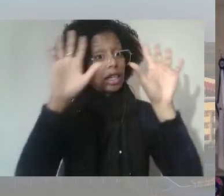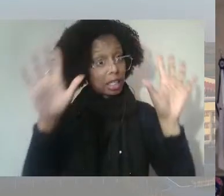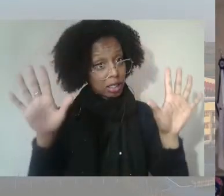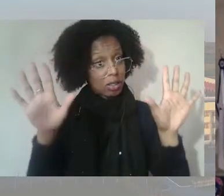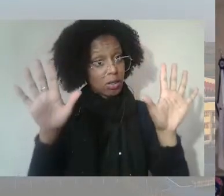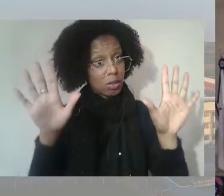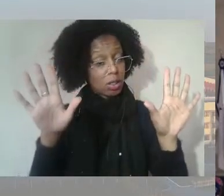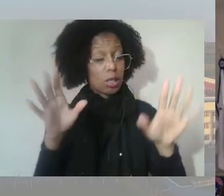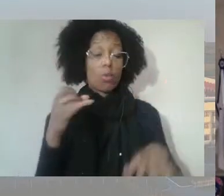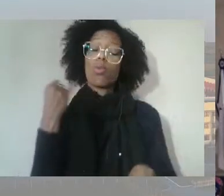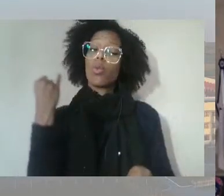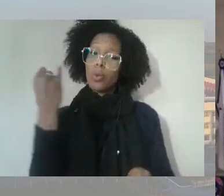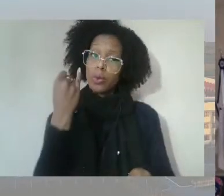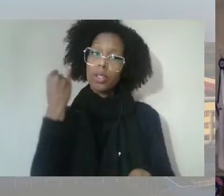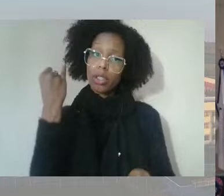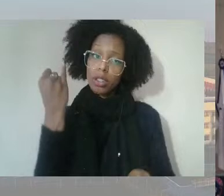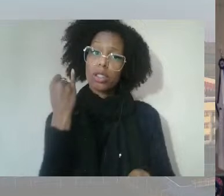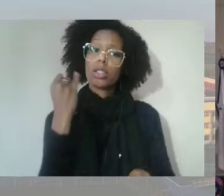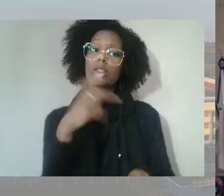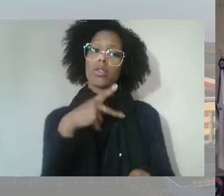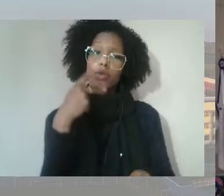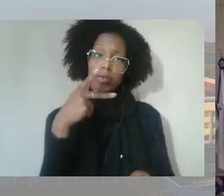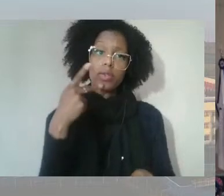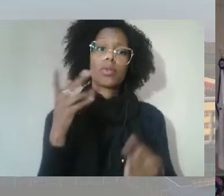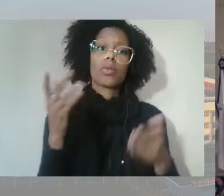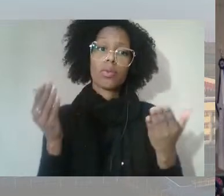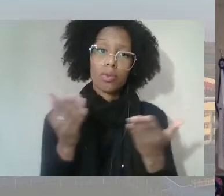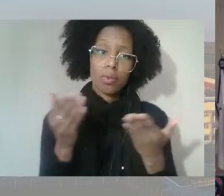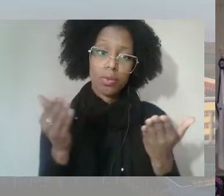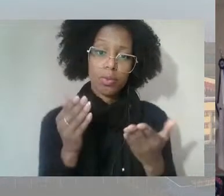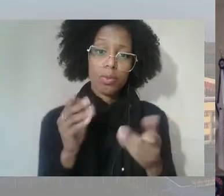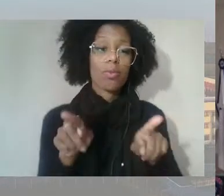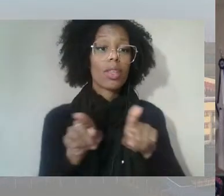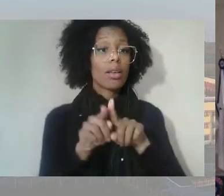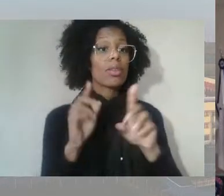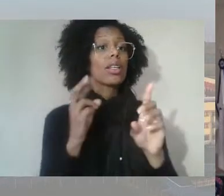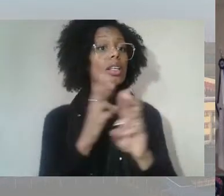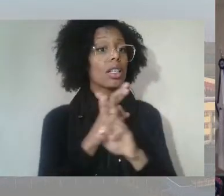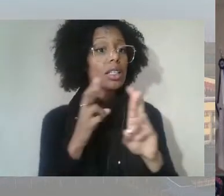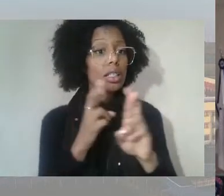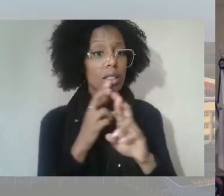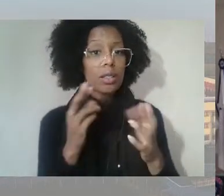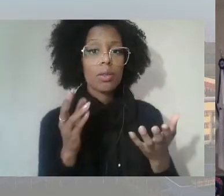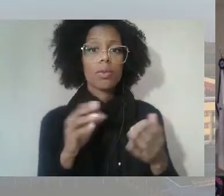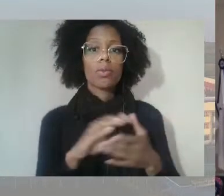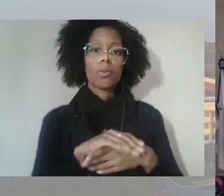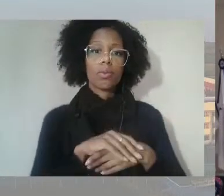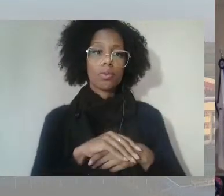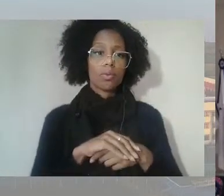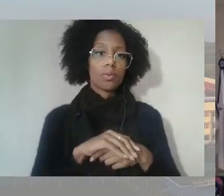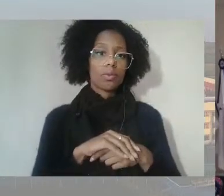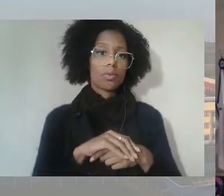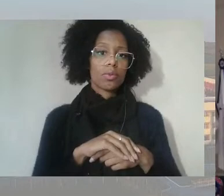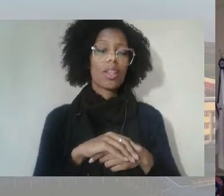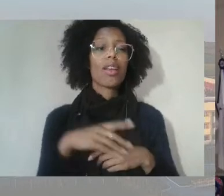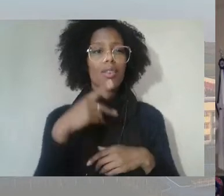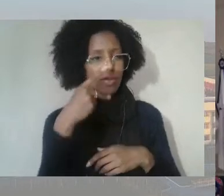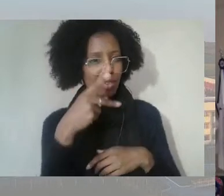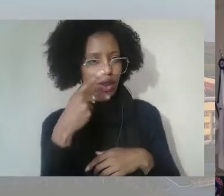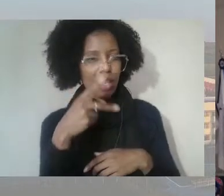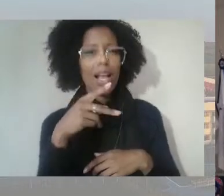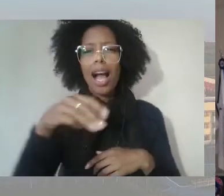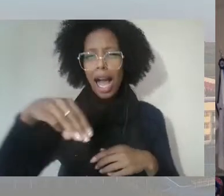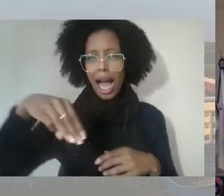oportuno. Em relação a... foi dito, né? Eu acho que a Marta, na